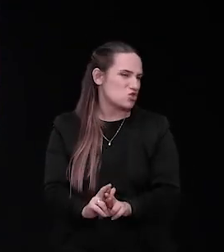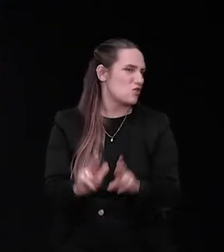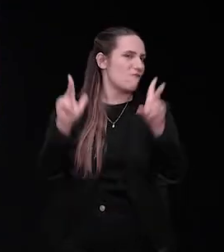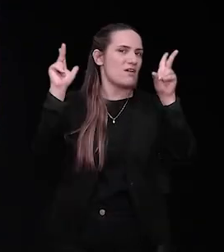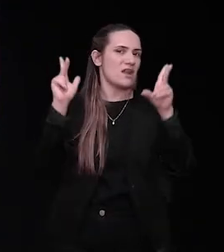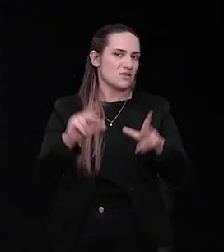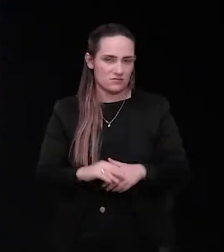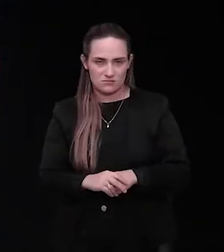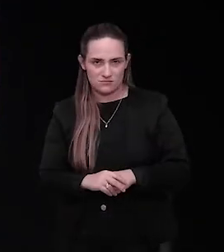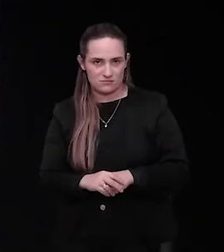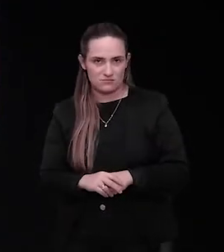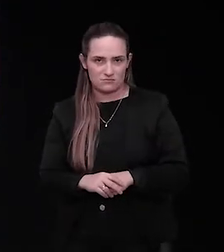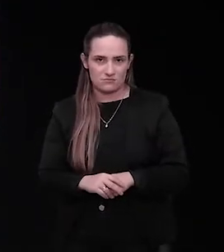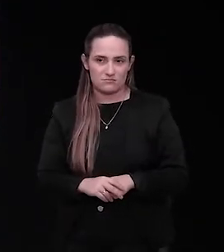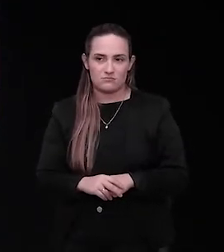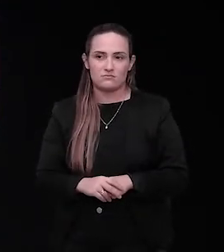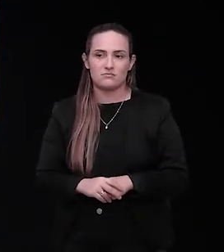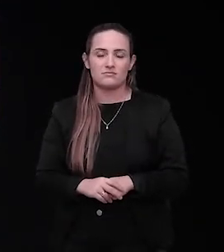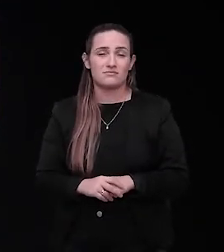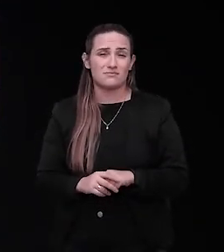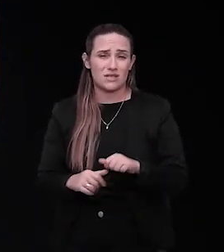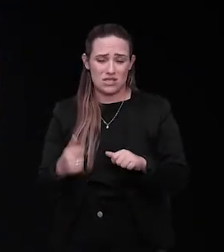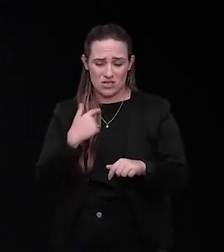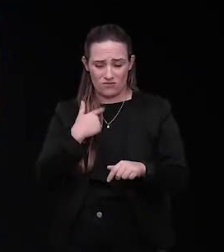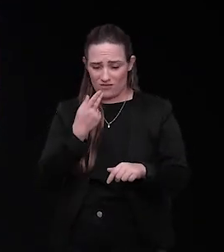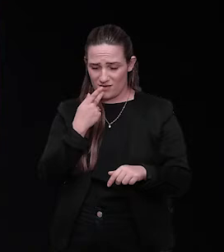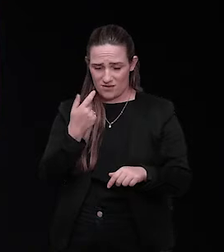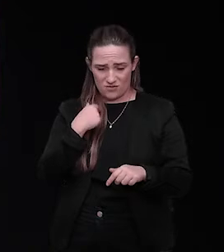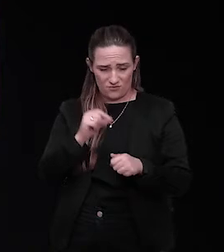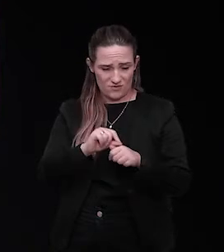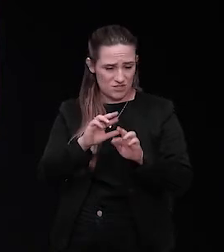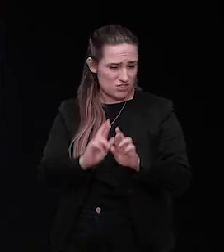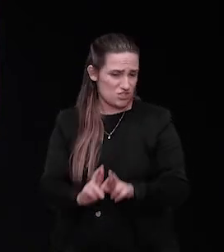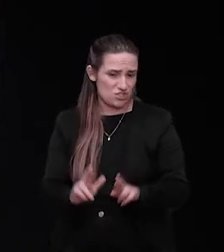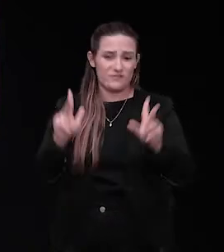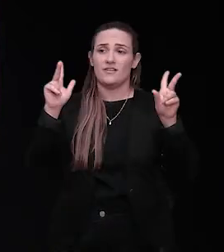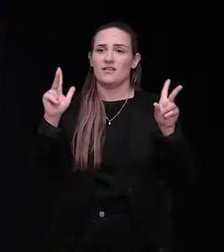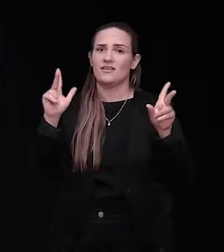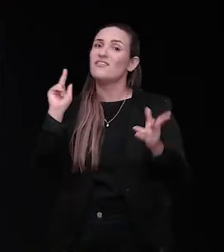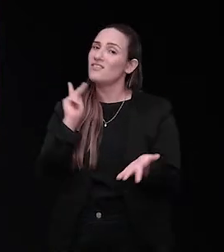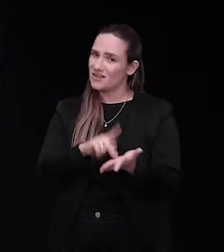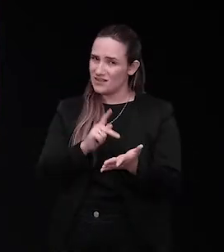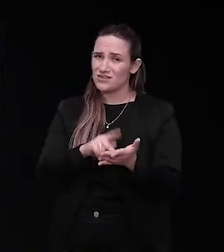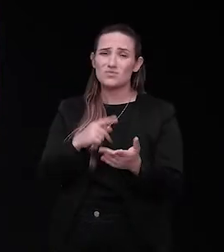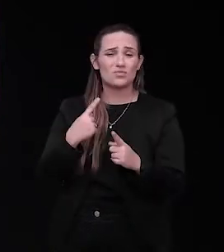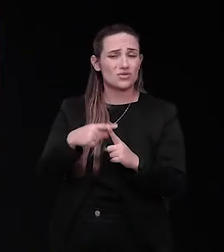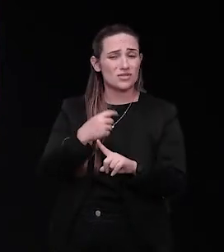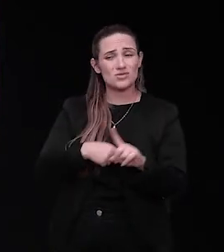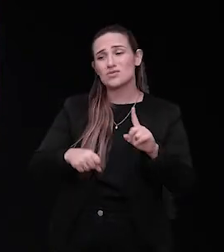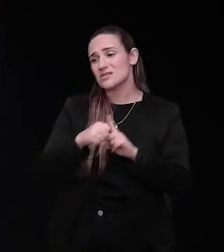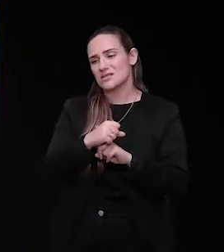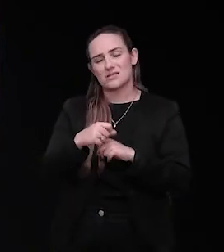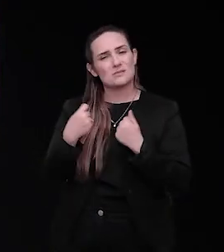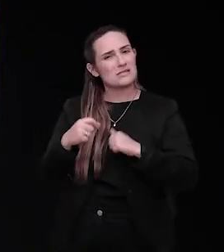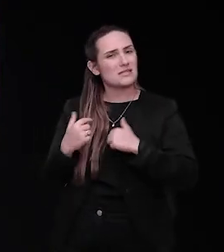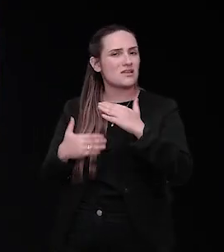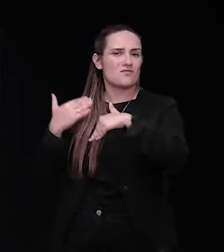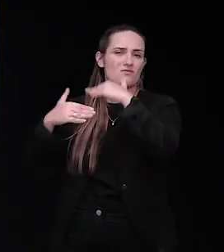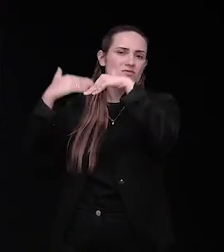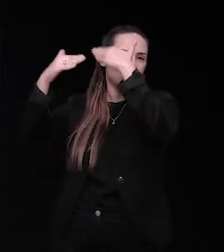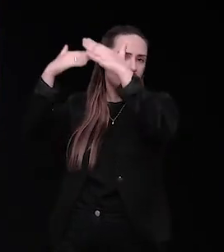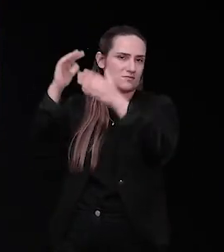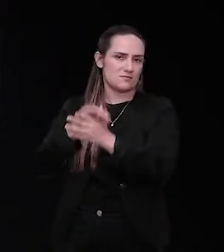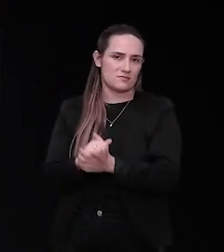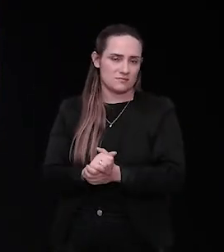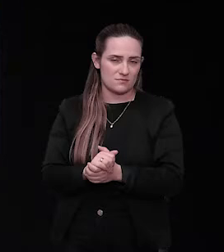diferença seja apenas um discurso dialético, mas uma necessidade mesmo de evolução da sociedade. Eu penso que o Ministério Público, esse